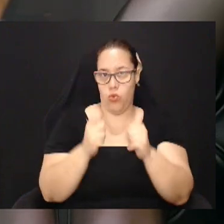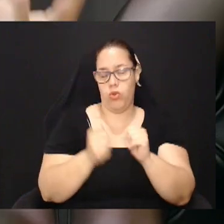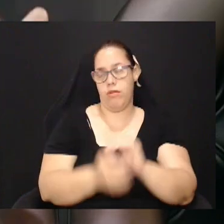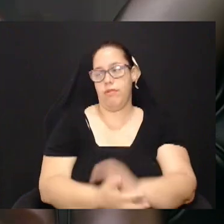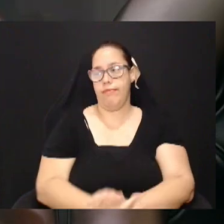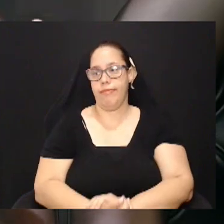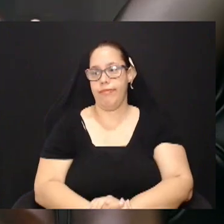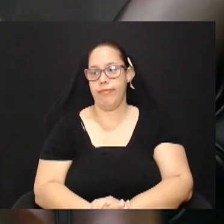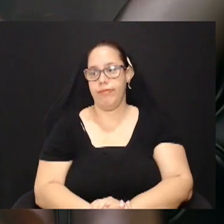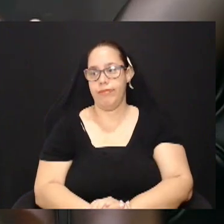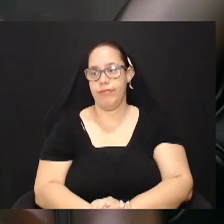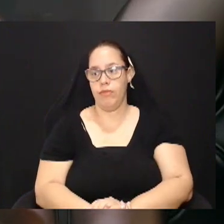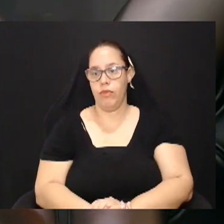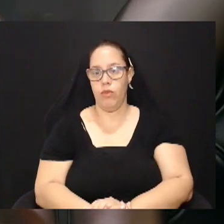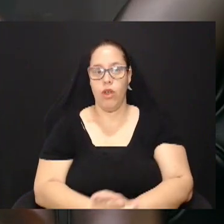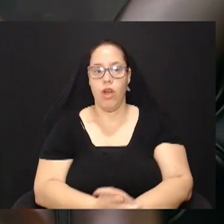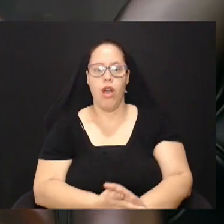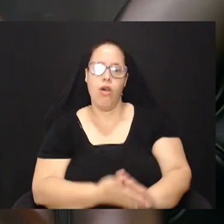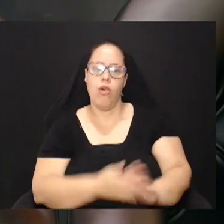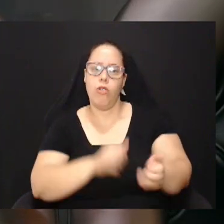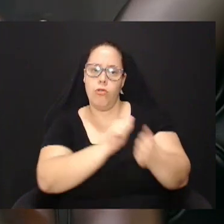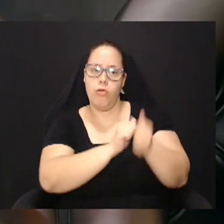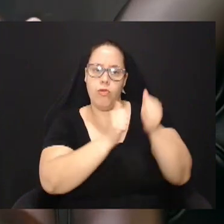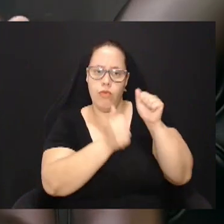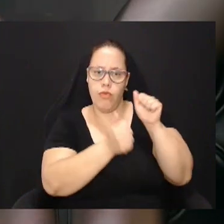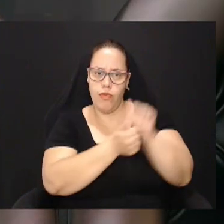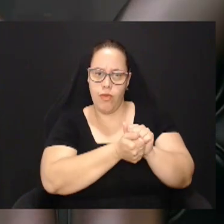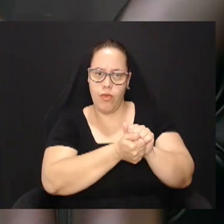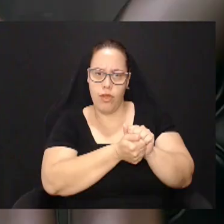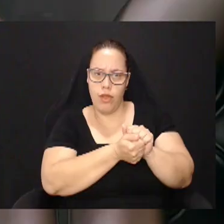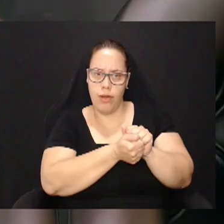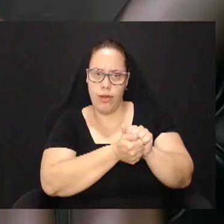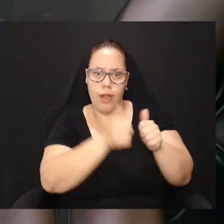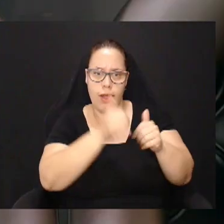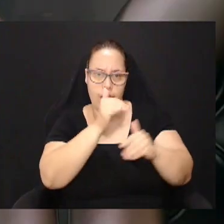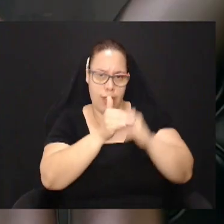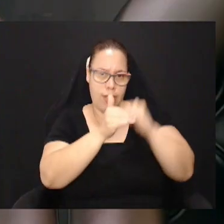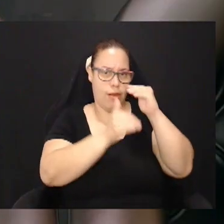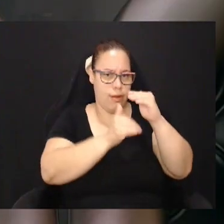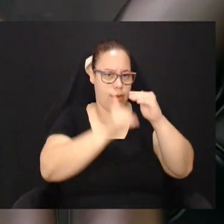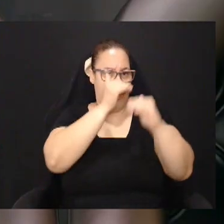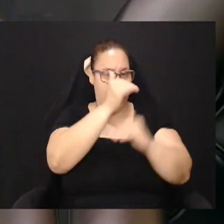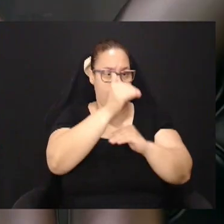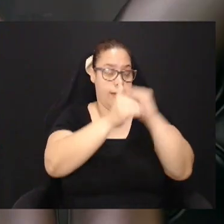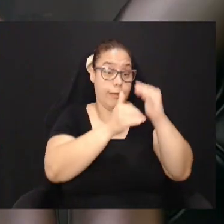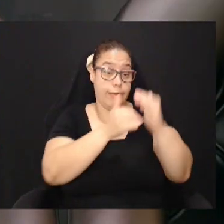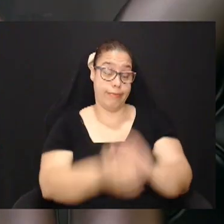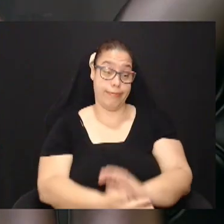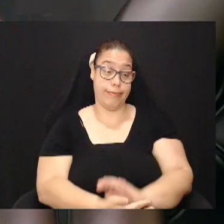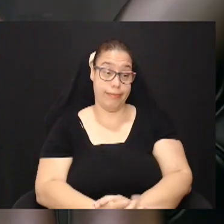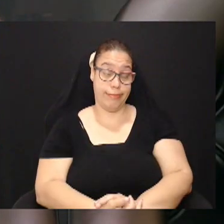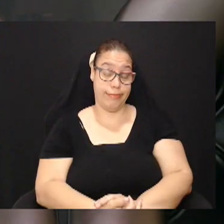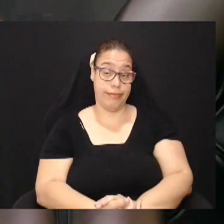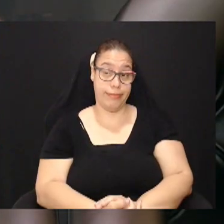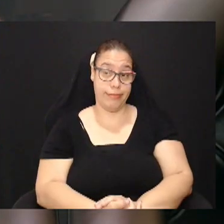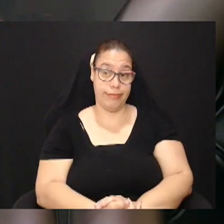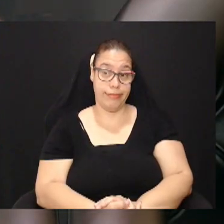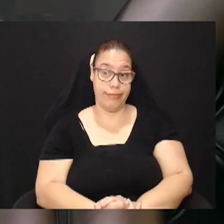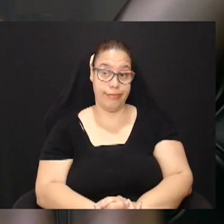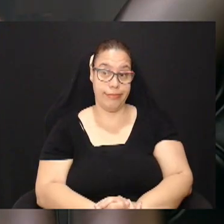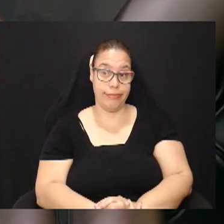dessa personalidade que está se formando, né? Então é o que eu sempre falo assim para os